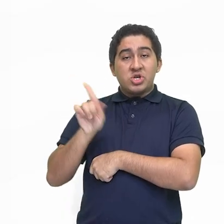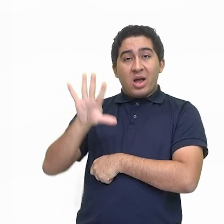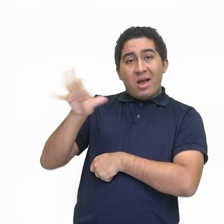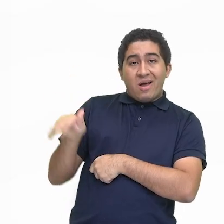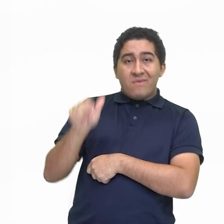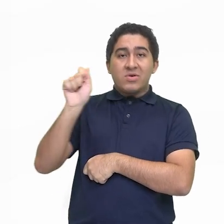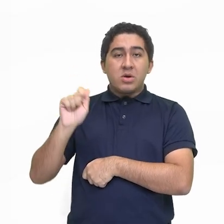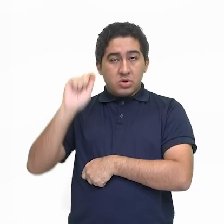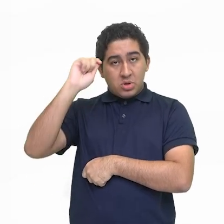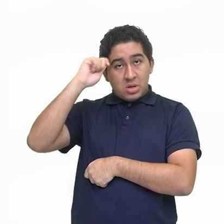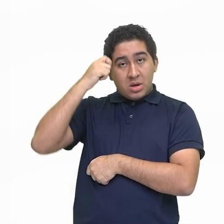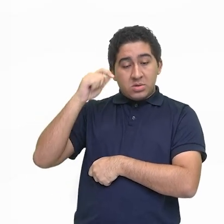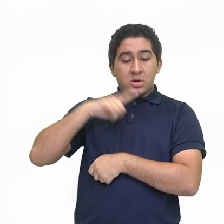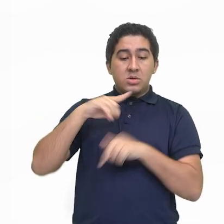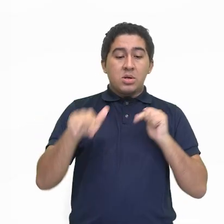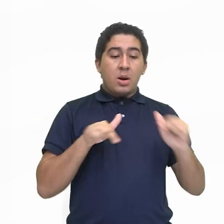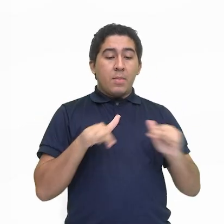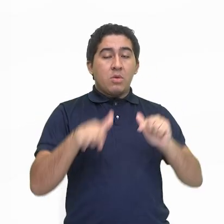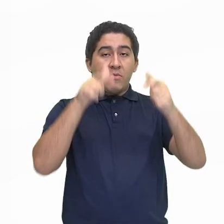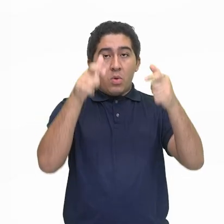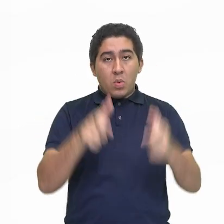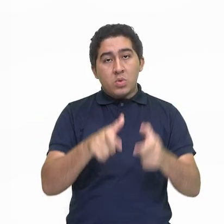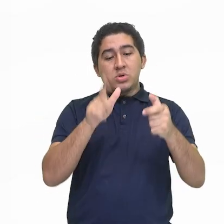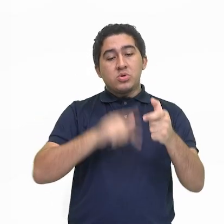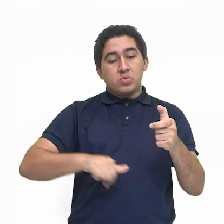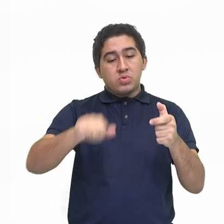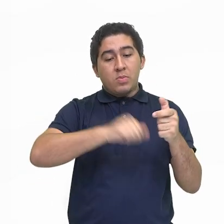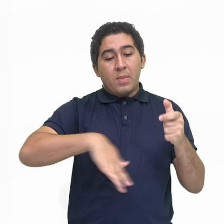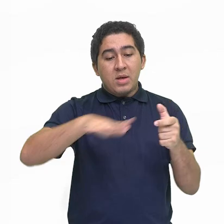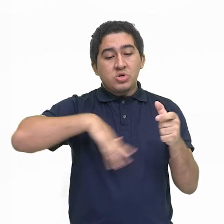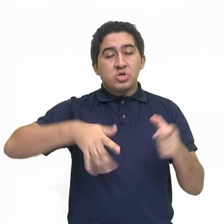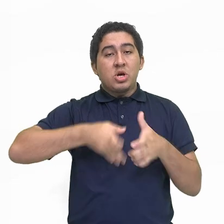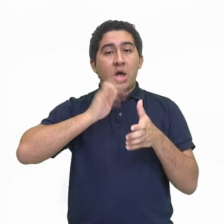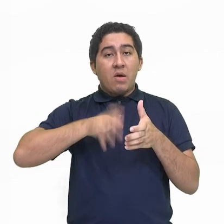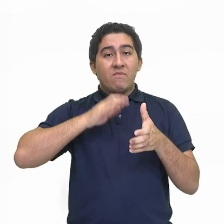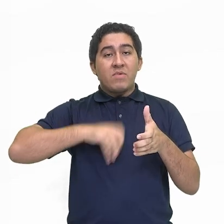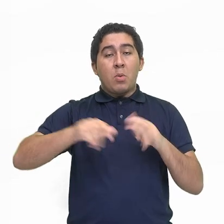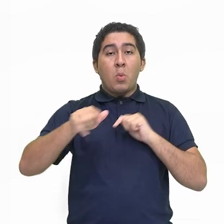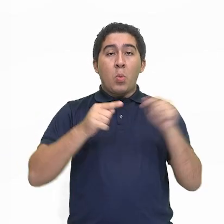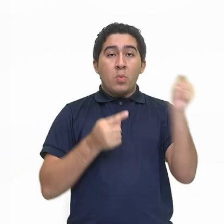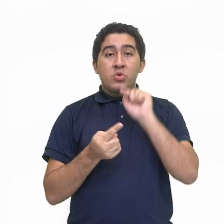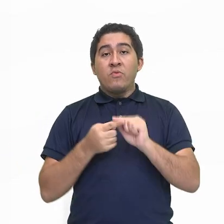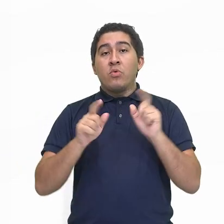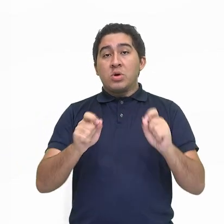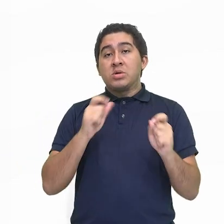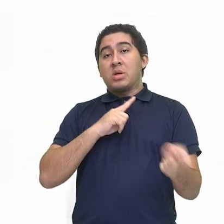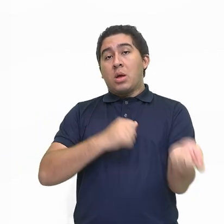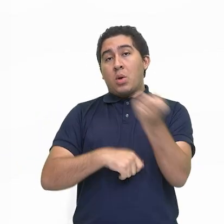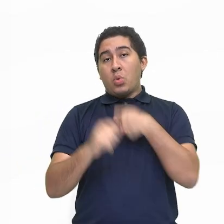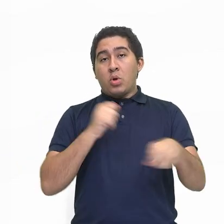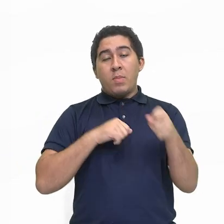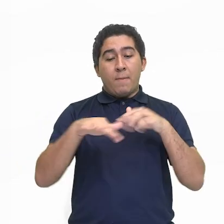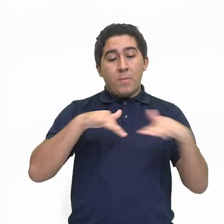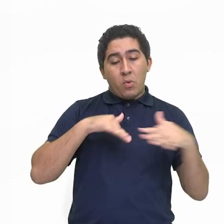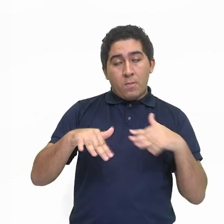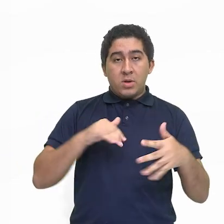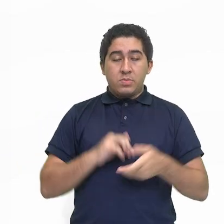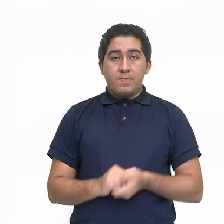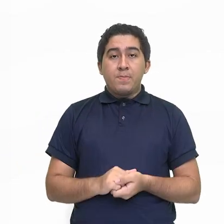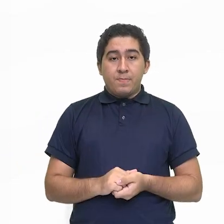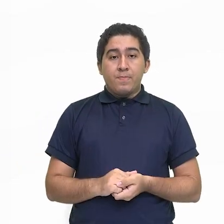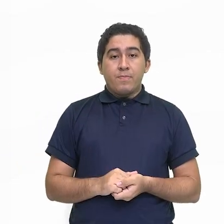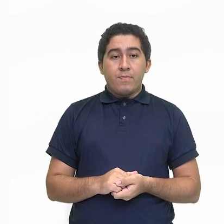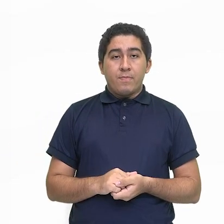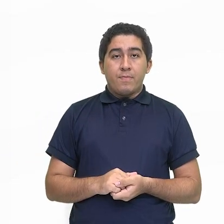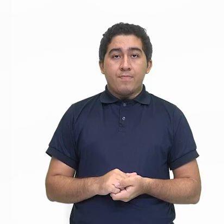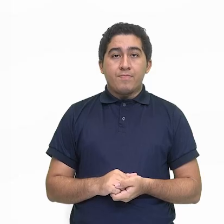africanos, de negros que trabalhavam ali nos cafezais, no objetivo de movimentar a economia cafeeira. E